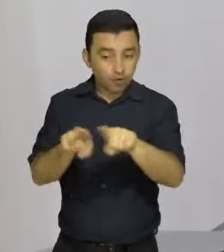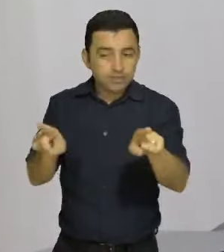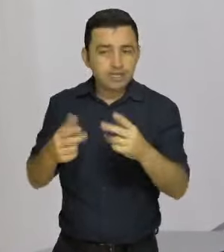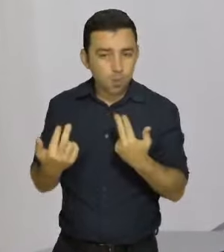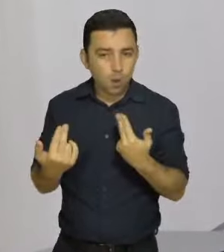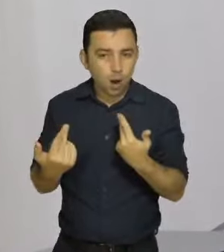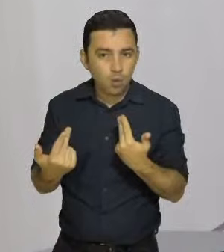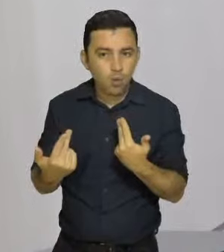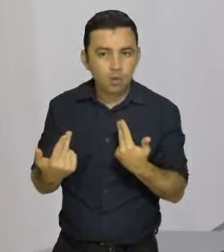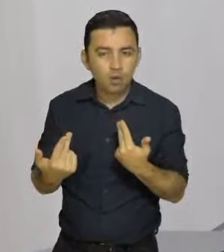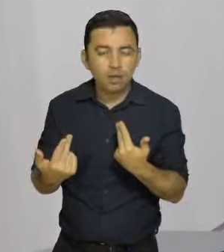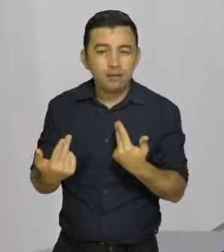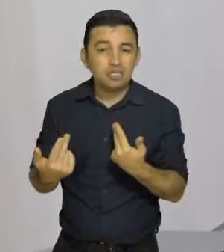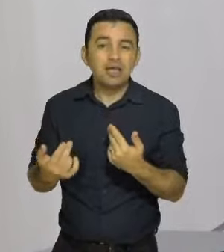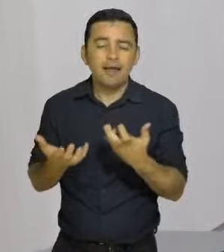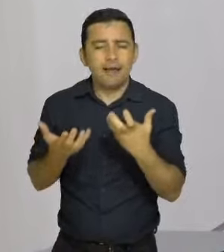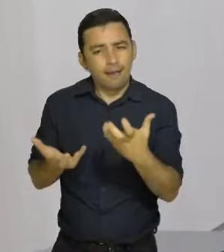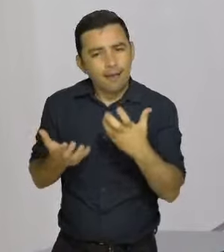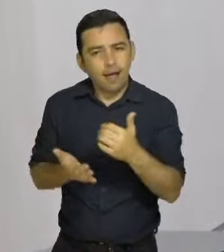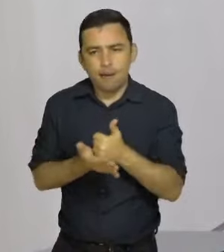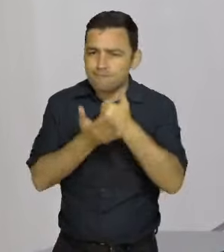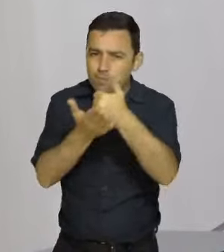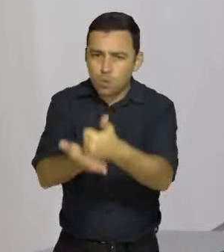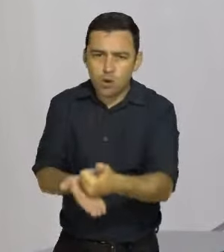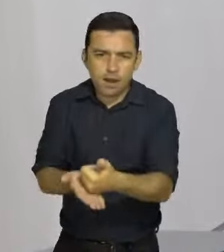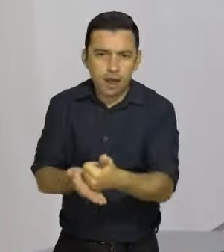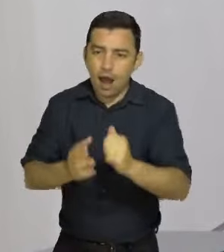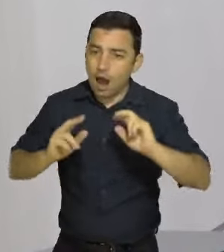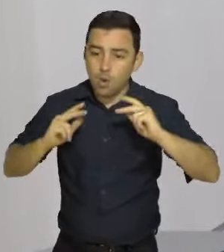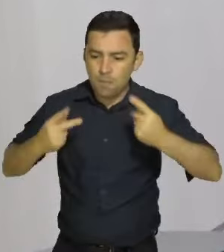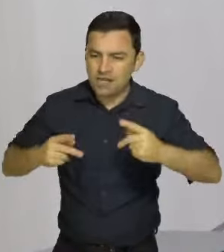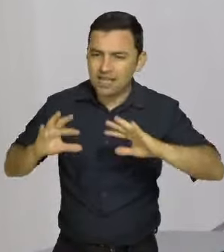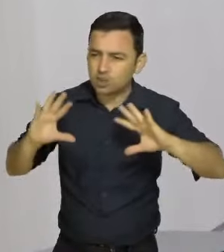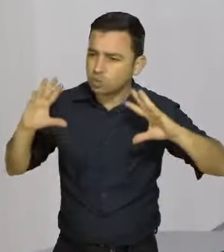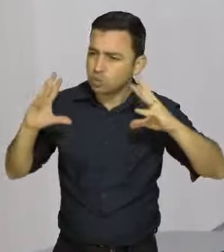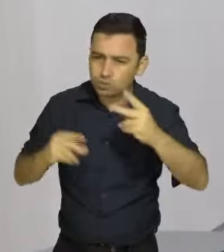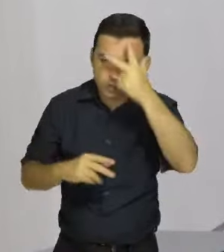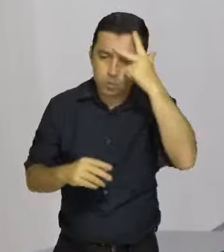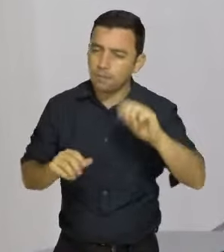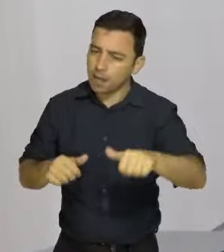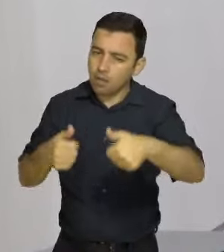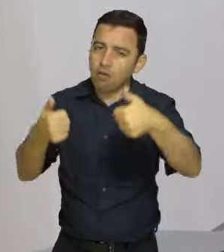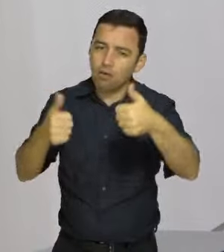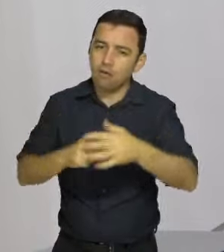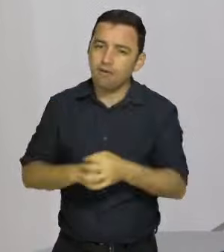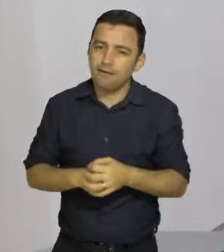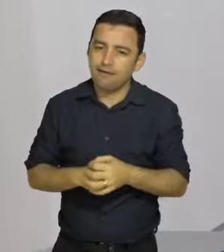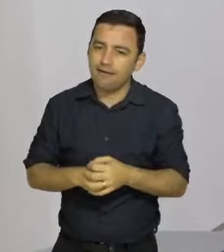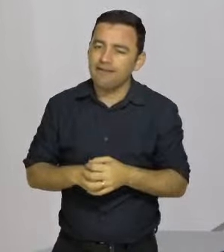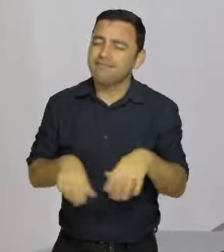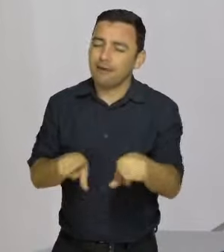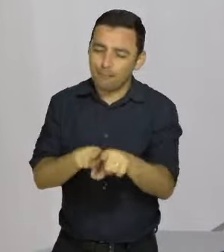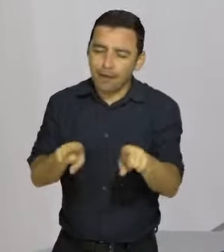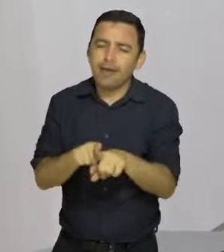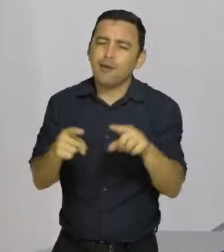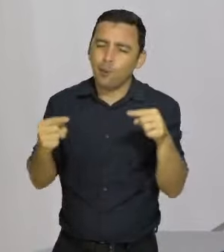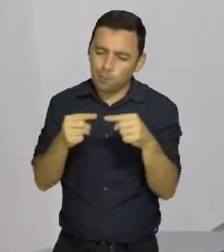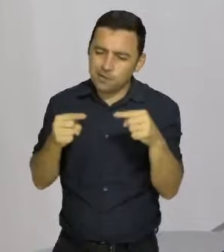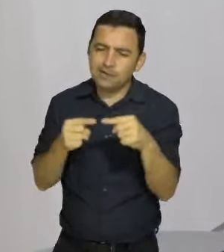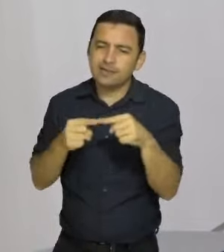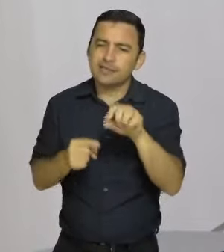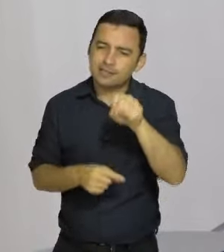é o de sempre contribuir para que a humanidade seja melhor. E isso também tem a ver, sim,